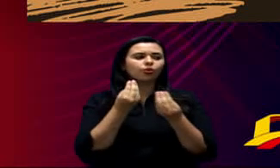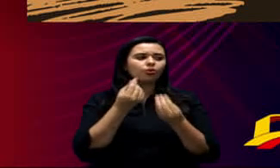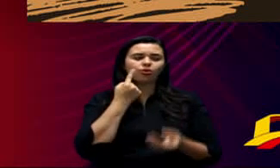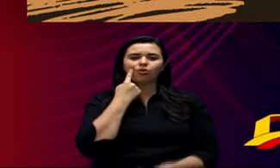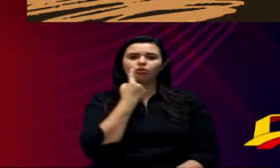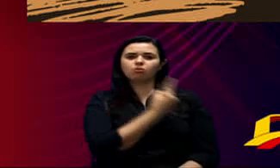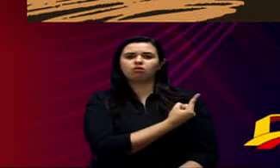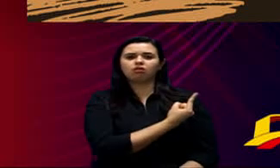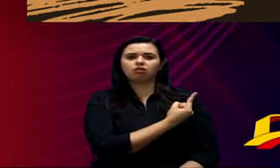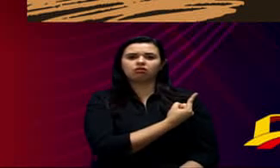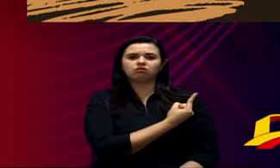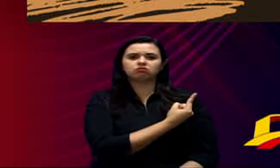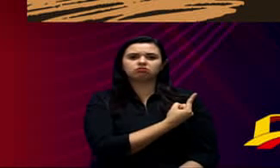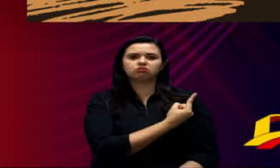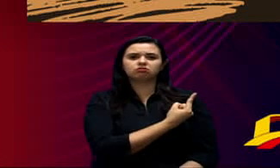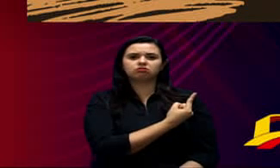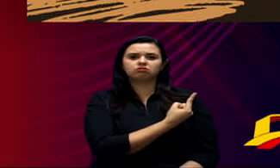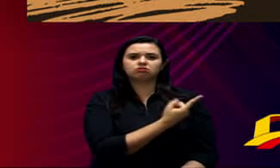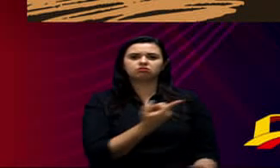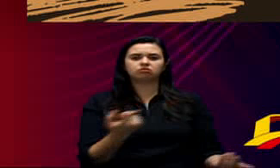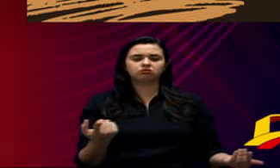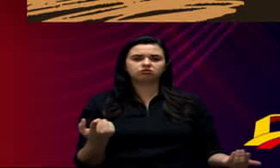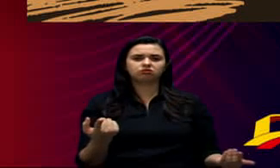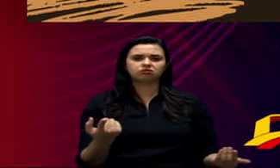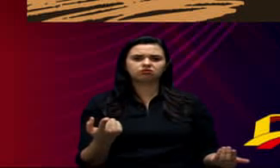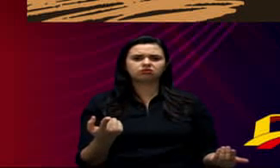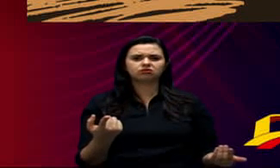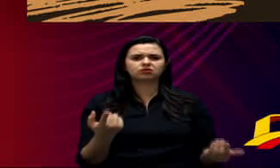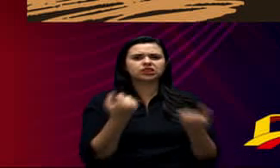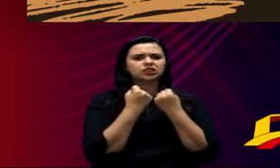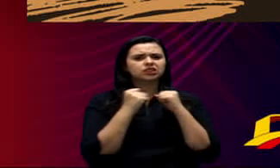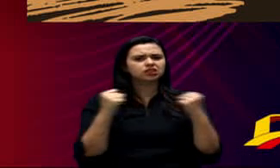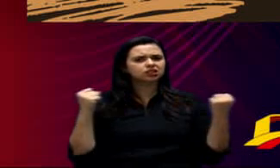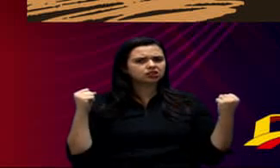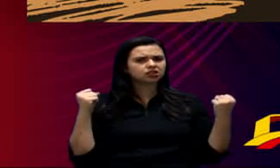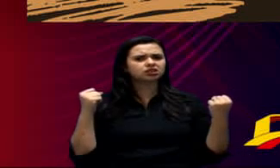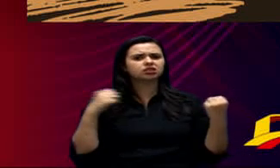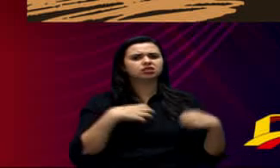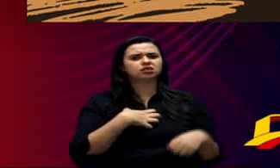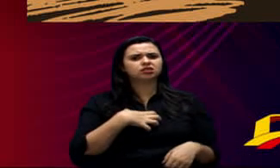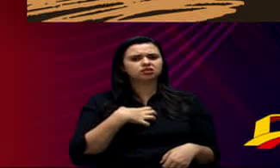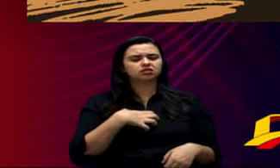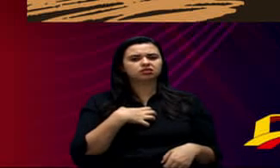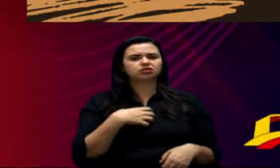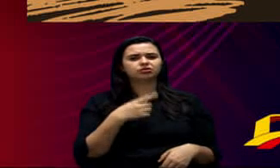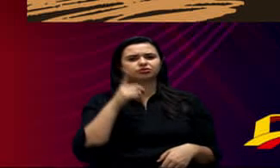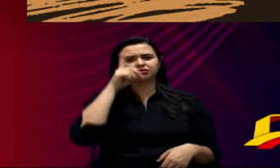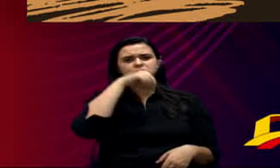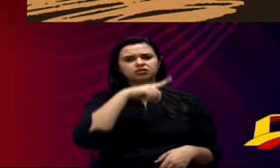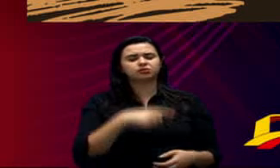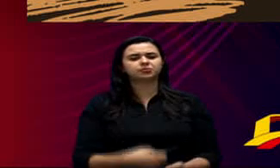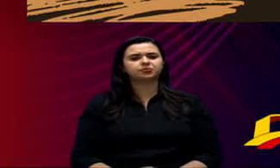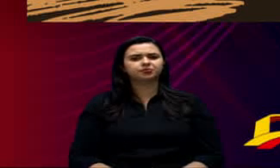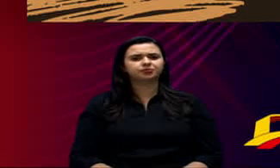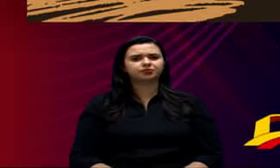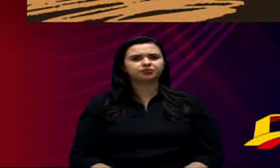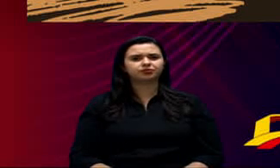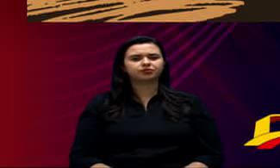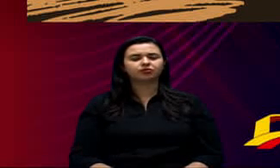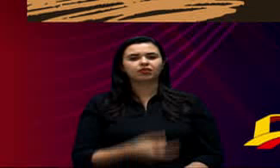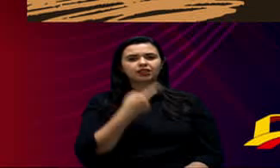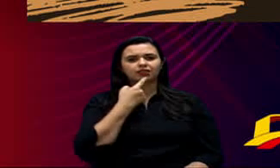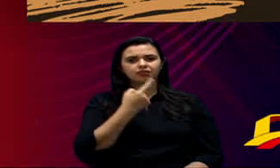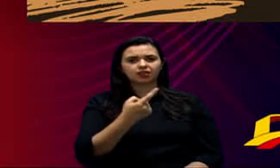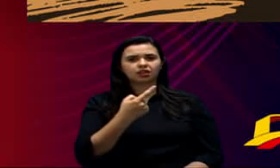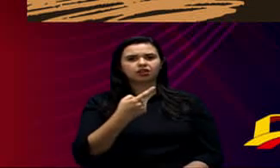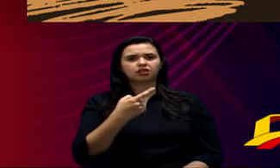ser bom, mas é o estresse. A EZA fala que as 4 patas do elefante vão ser